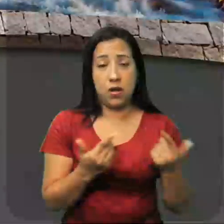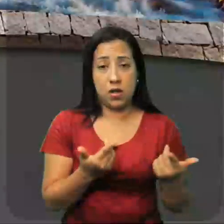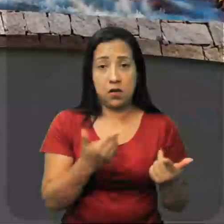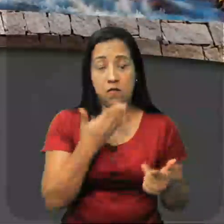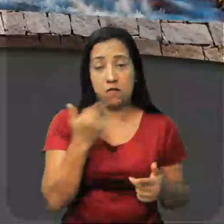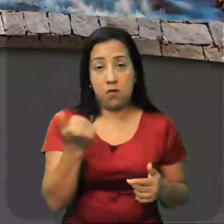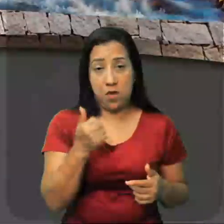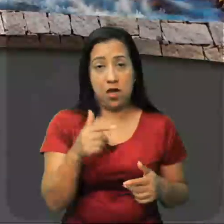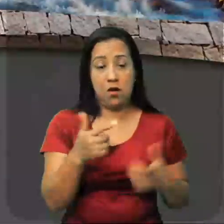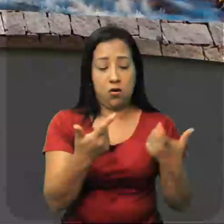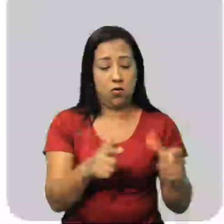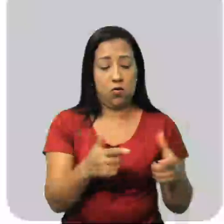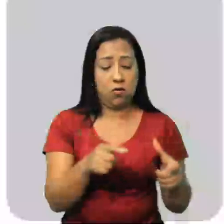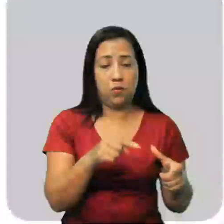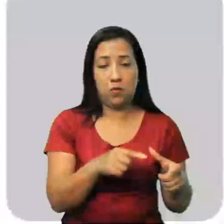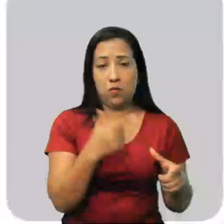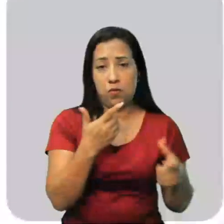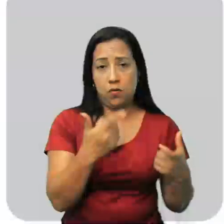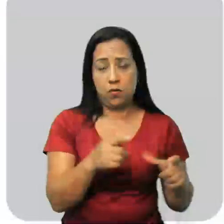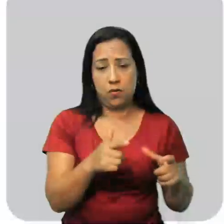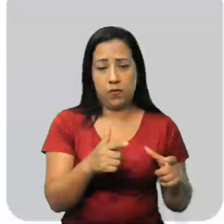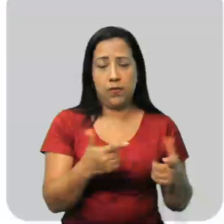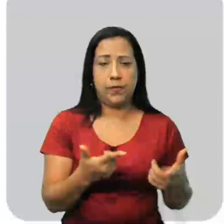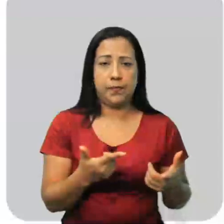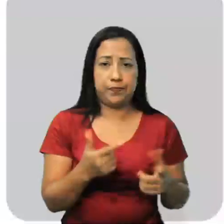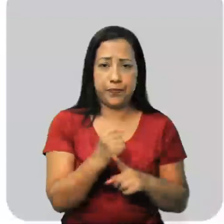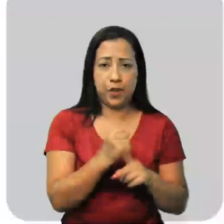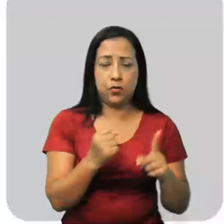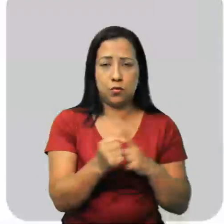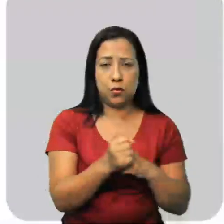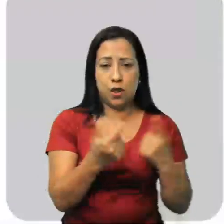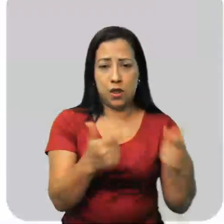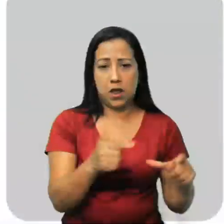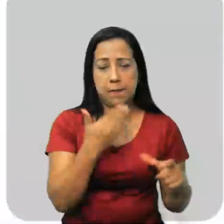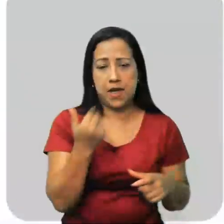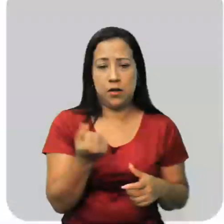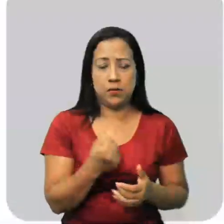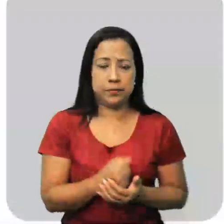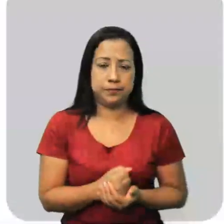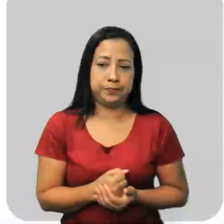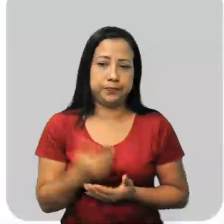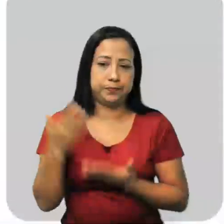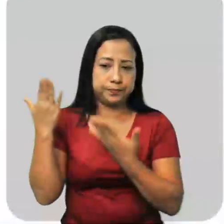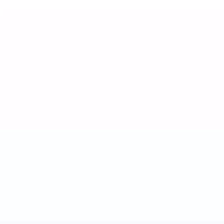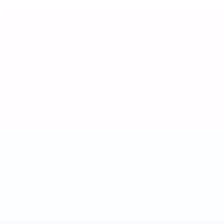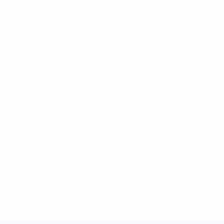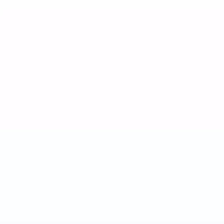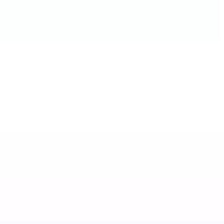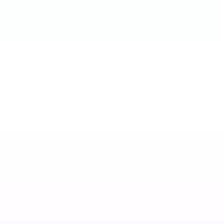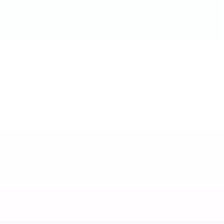socioeconômicas. Vamos ver mais um outro. Vem comigo no gráfico.